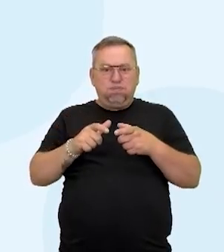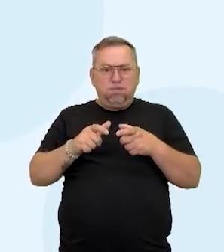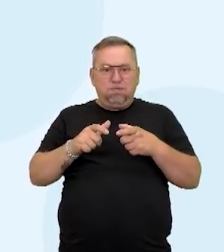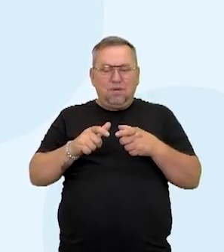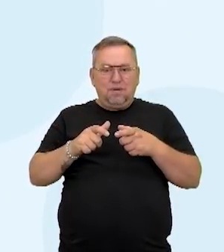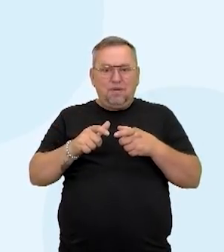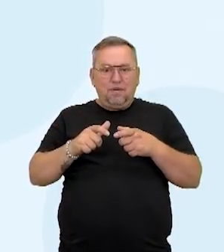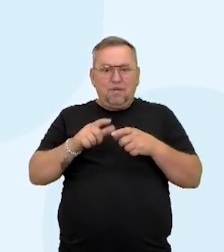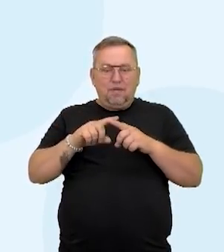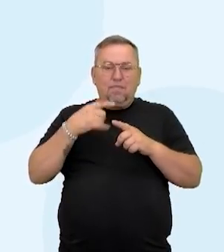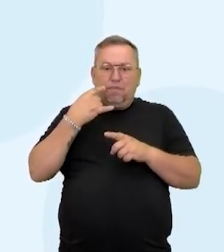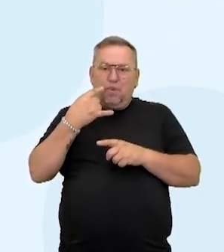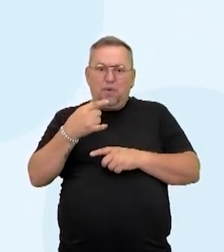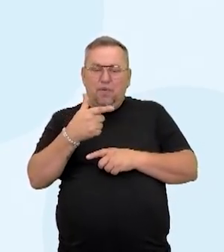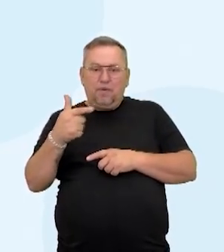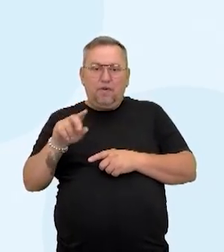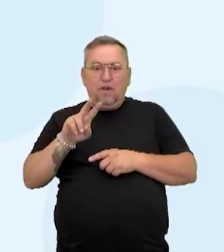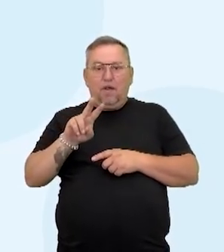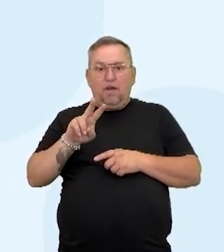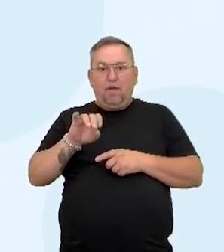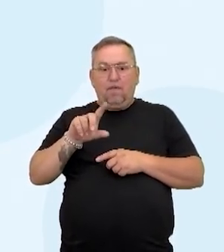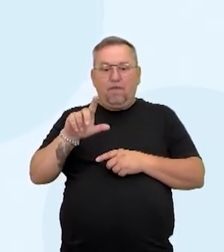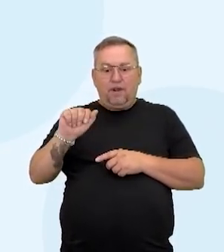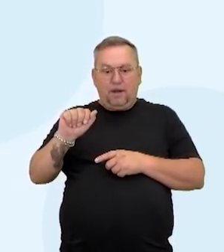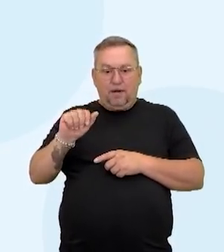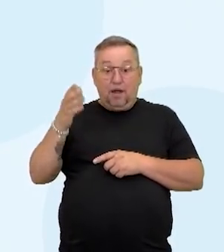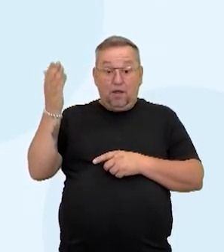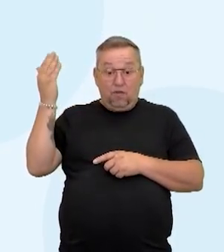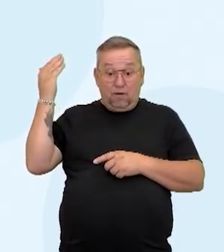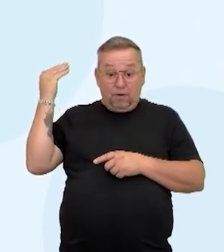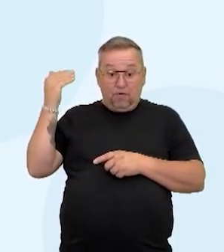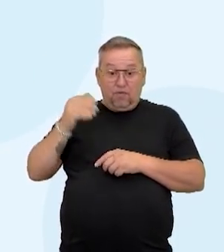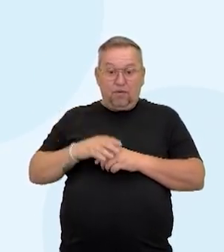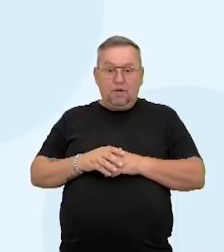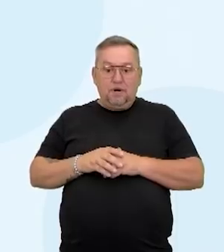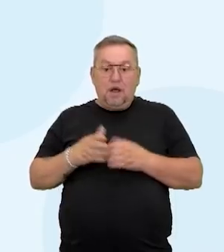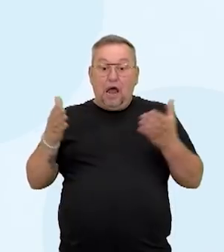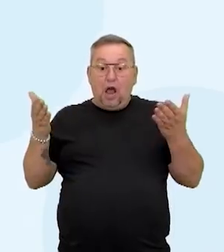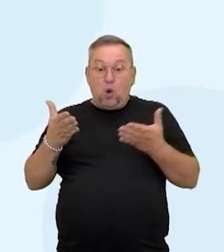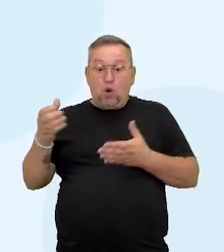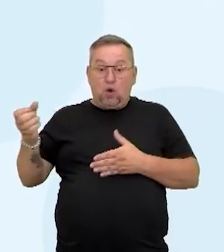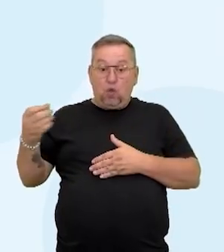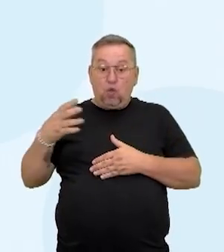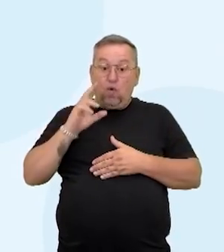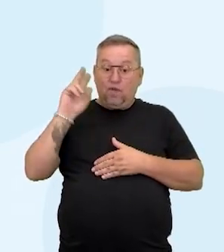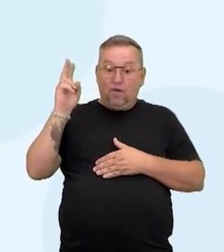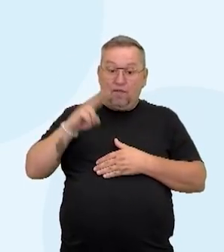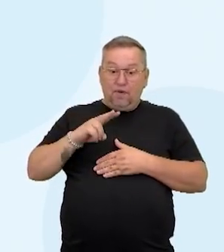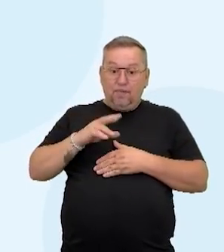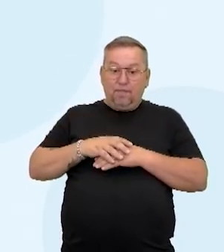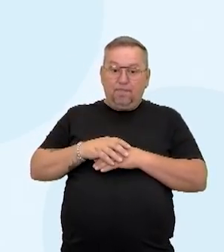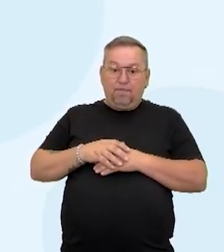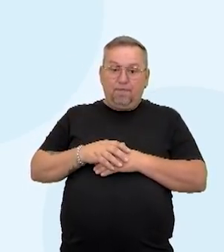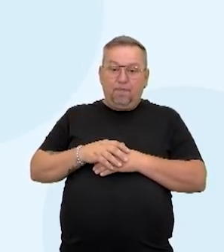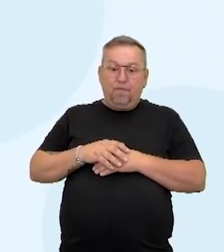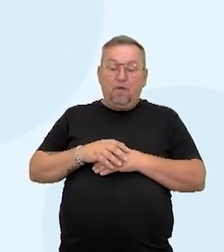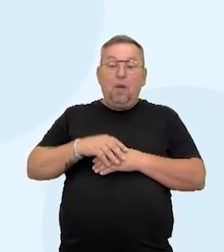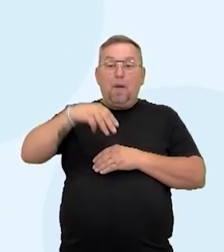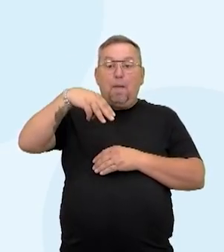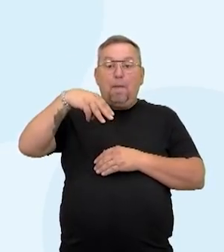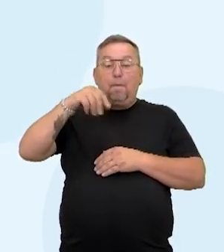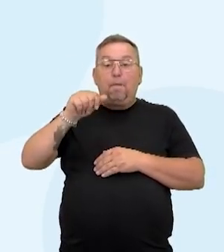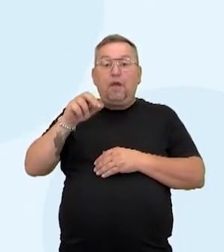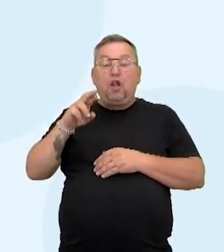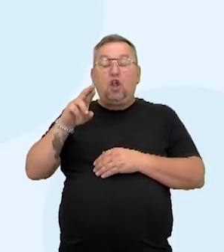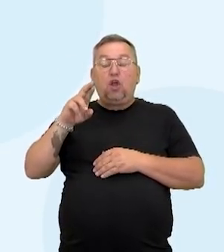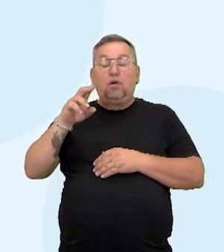menor, menos atrativos, são chamados de vila naquela época. No esquema atual, vejam que a metrópole nacional, ela acaba,